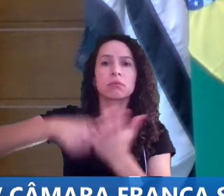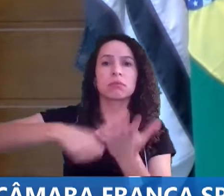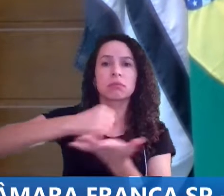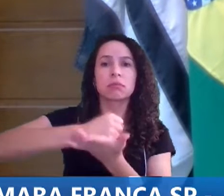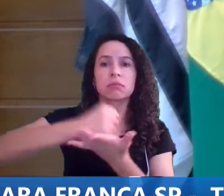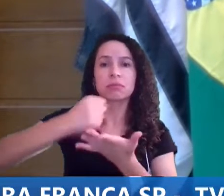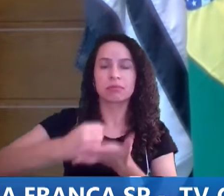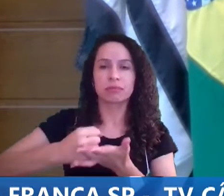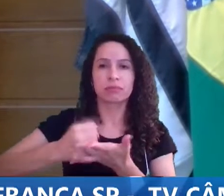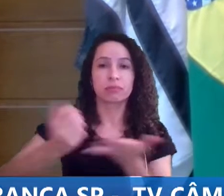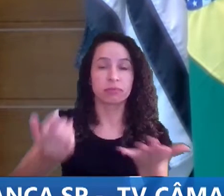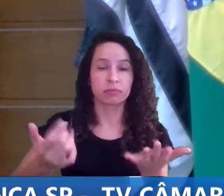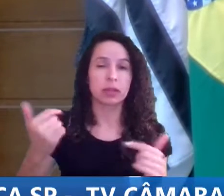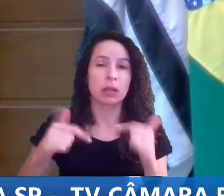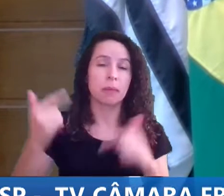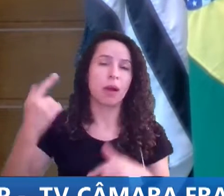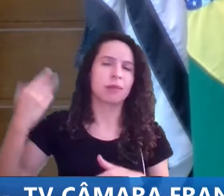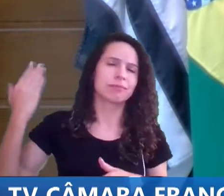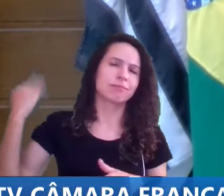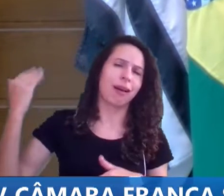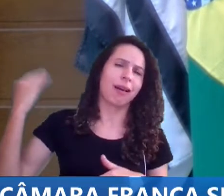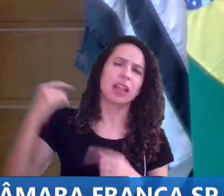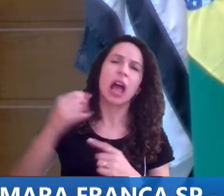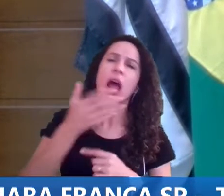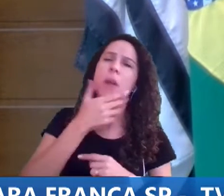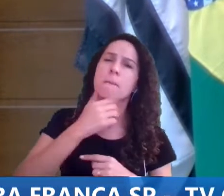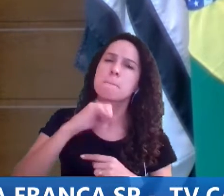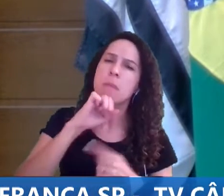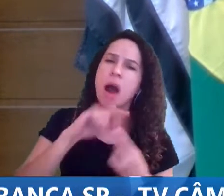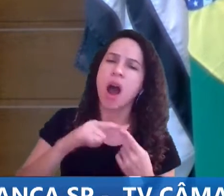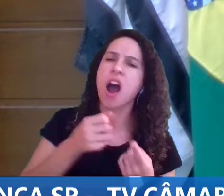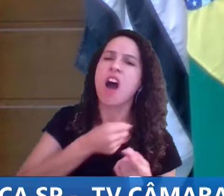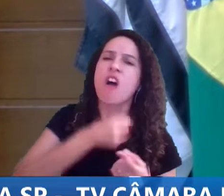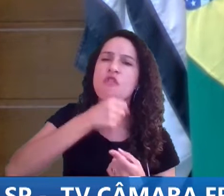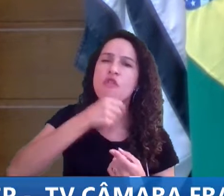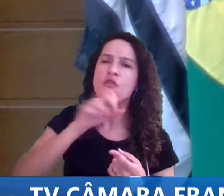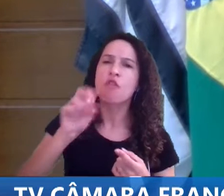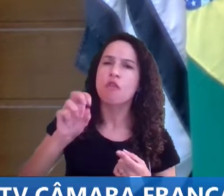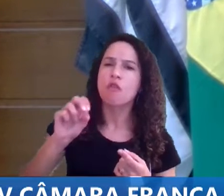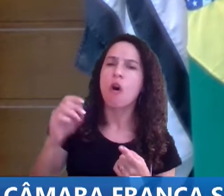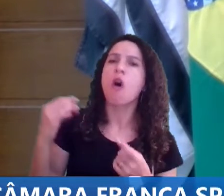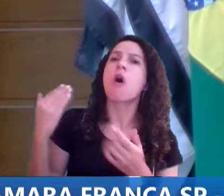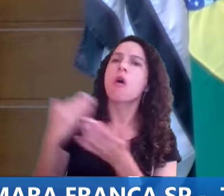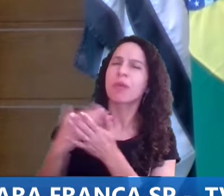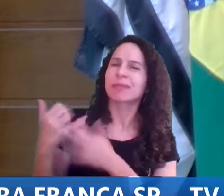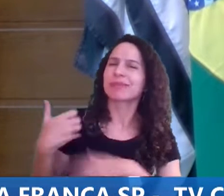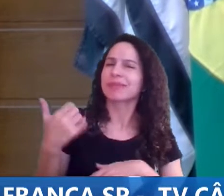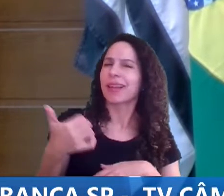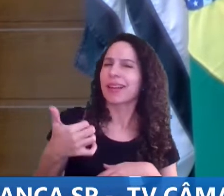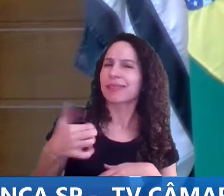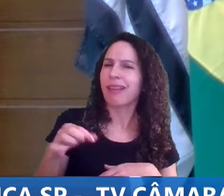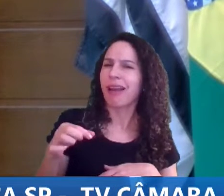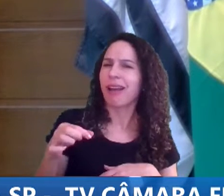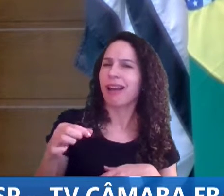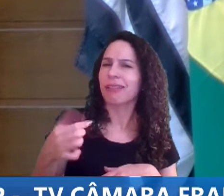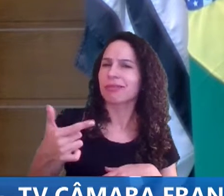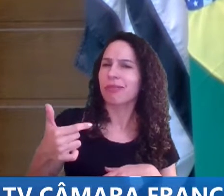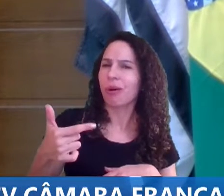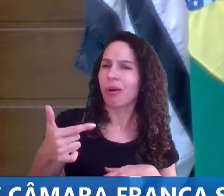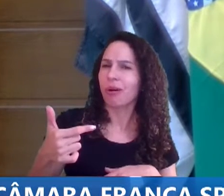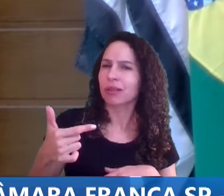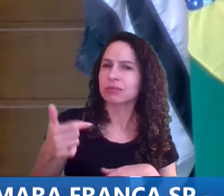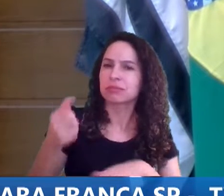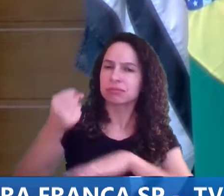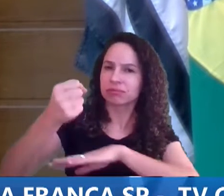ontem, que o meu pai, que o meu avô começaram, né, a se inserir aos 10, aos 12 anos de idade, hoje é